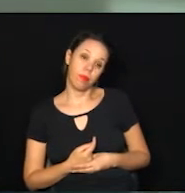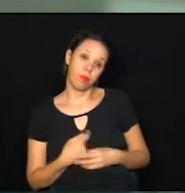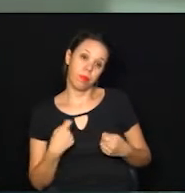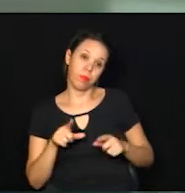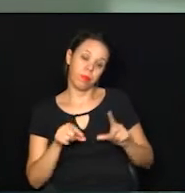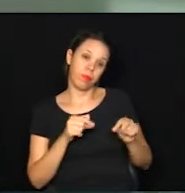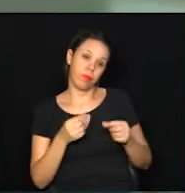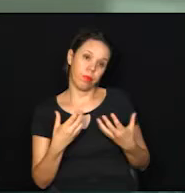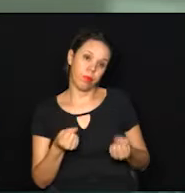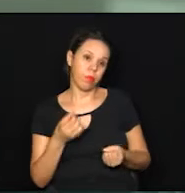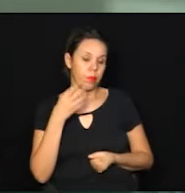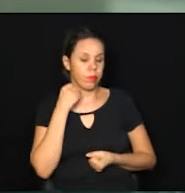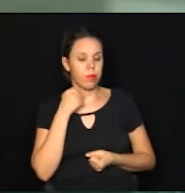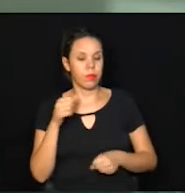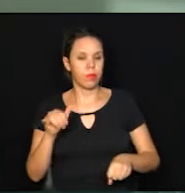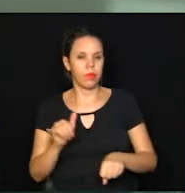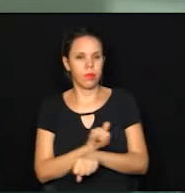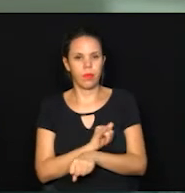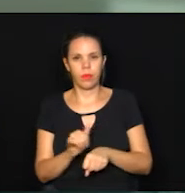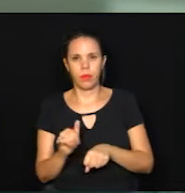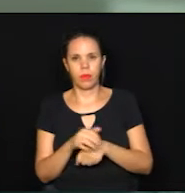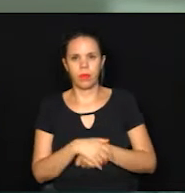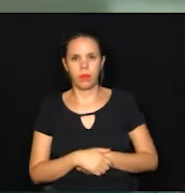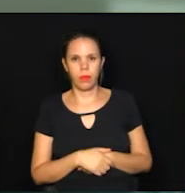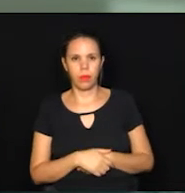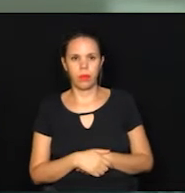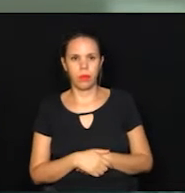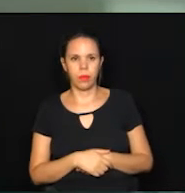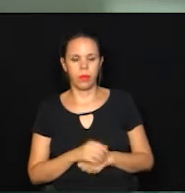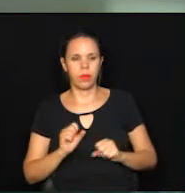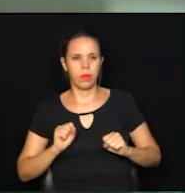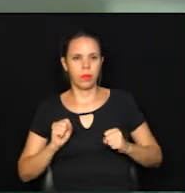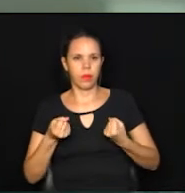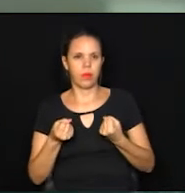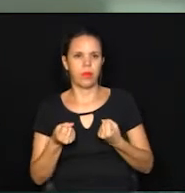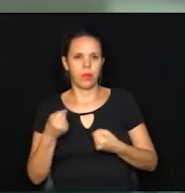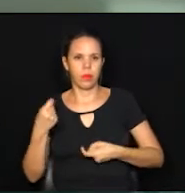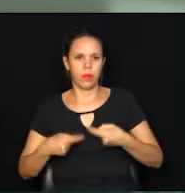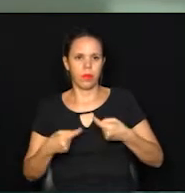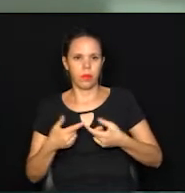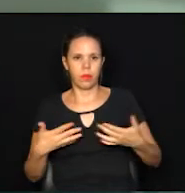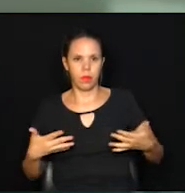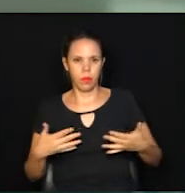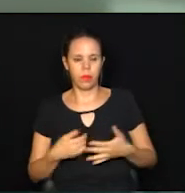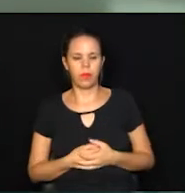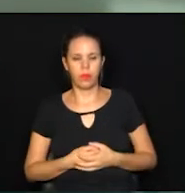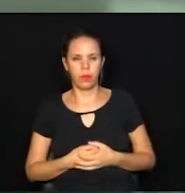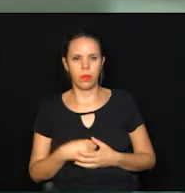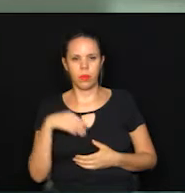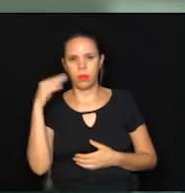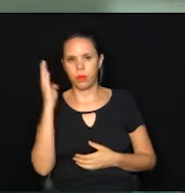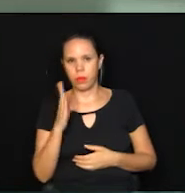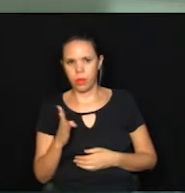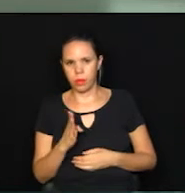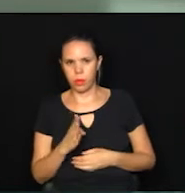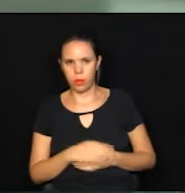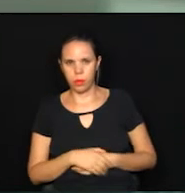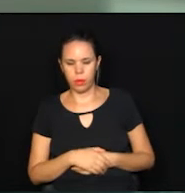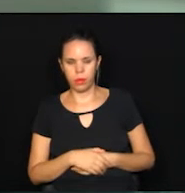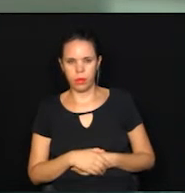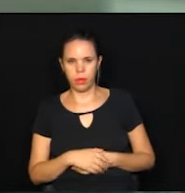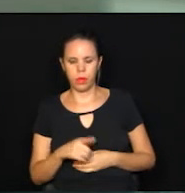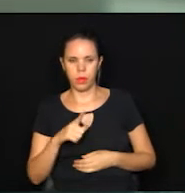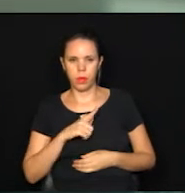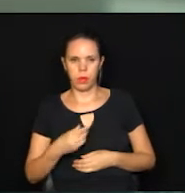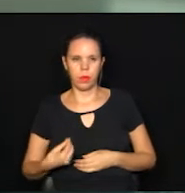preferimos adotar uma estratégia de reforçar o discurso de que o Brasil está